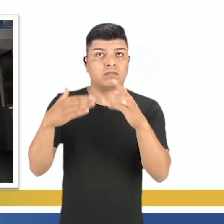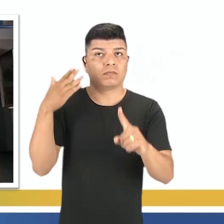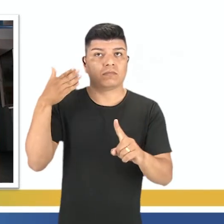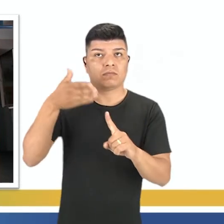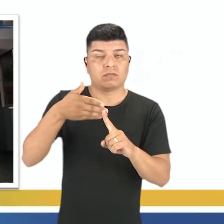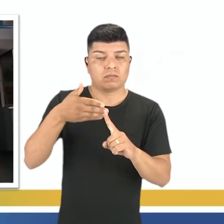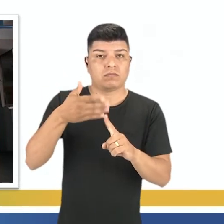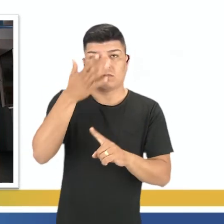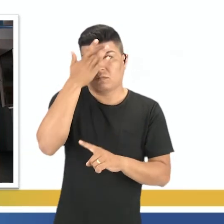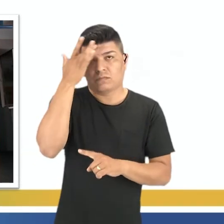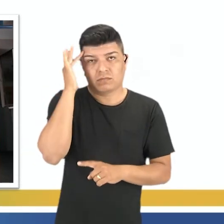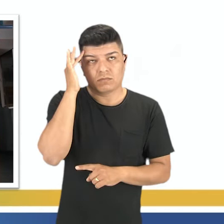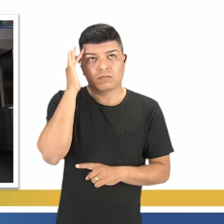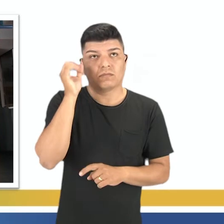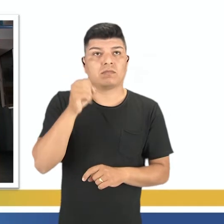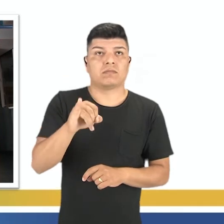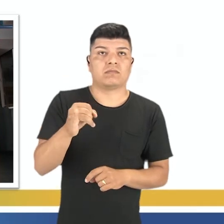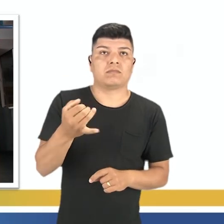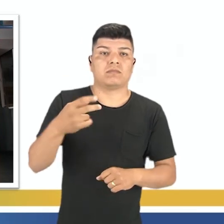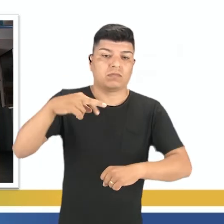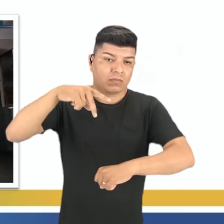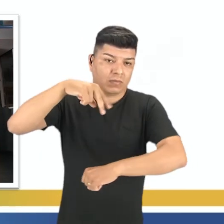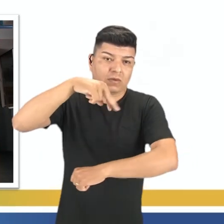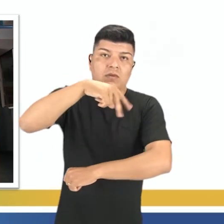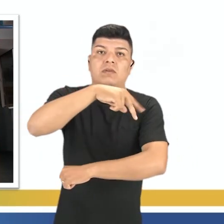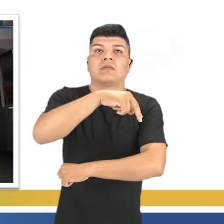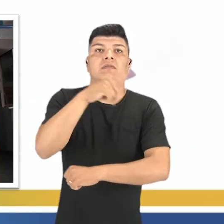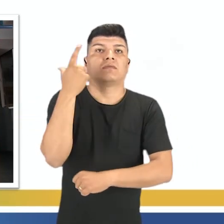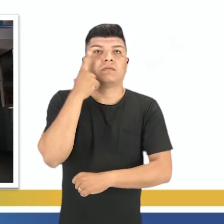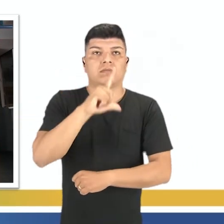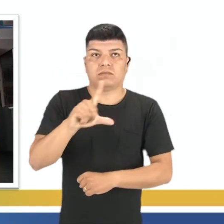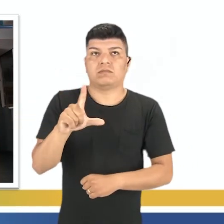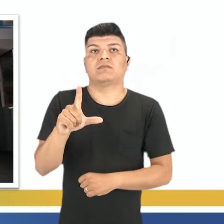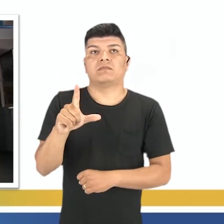praticante. Se ele quer correr uma maratona, ele vai desenvolver